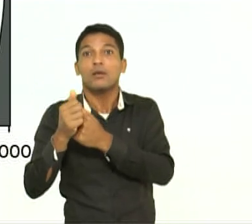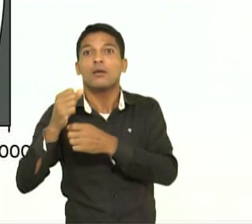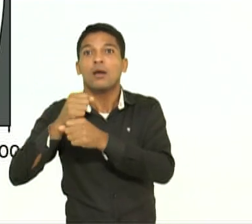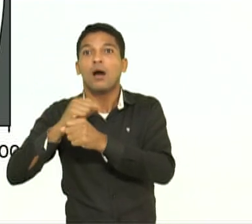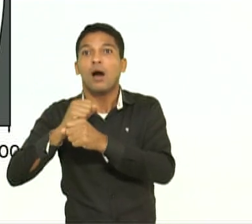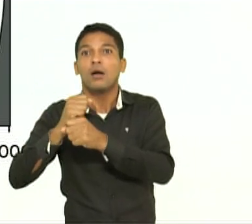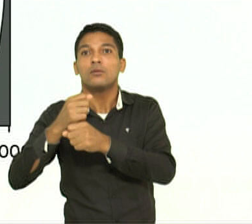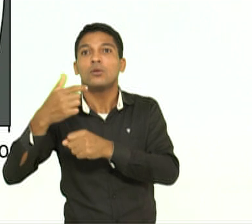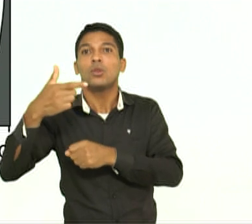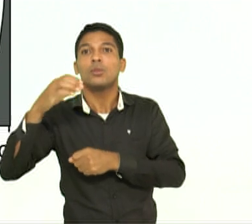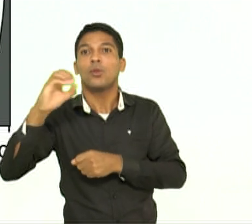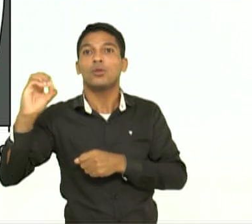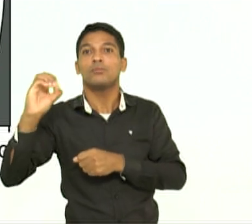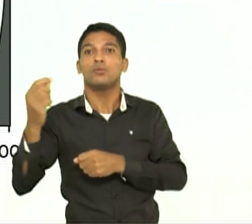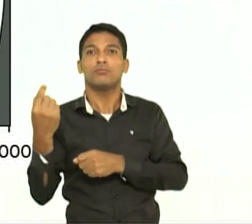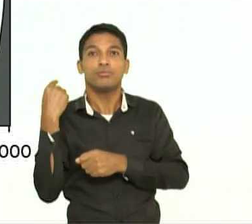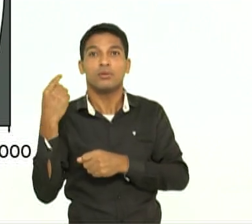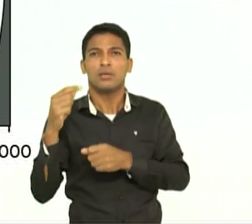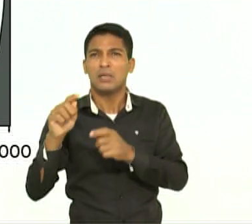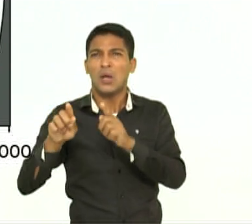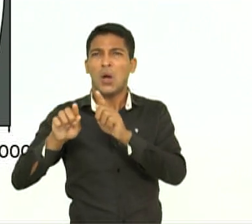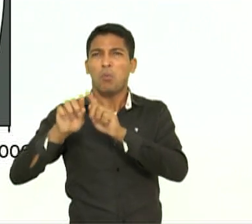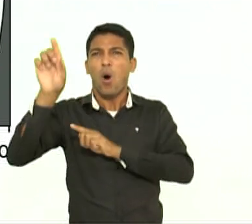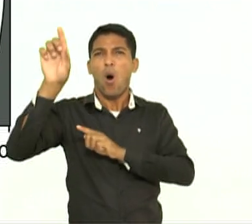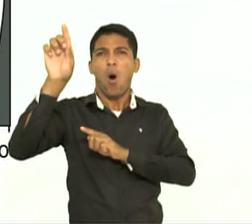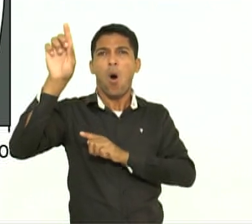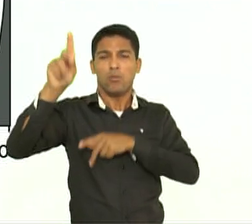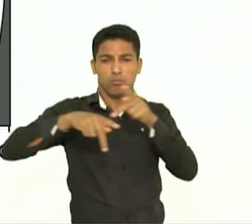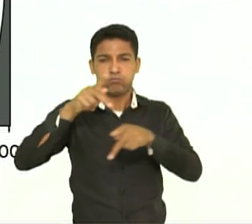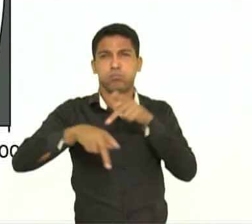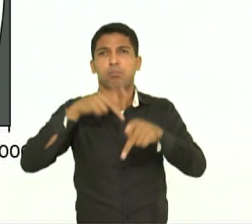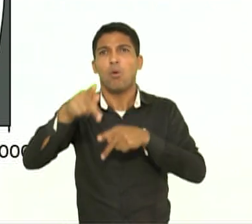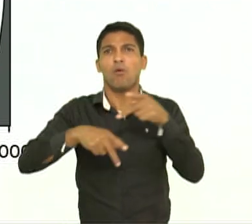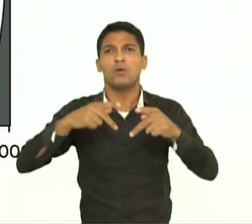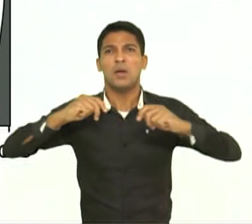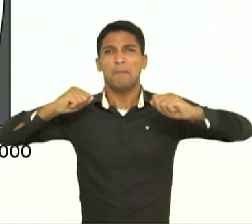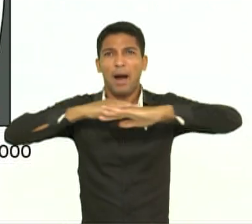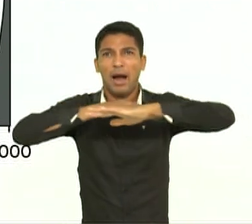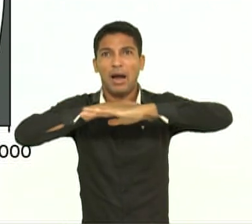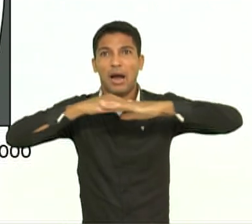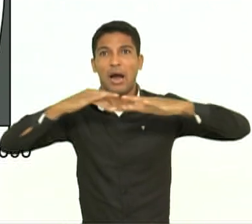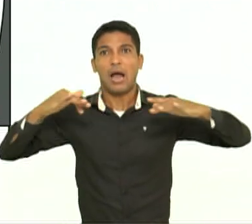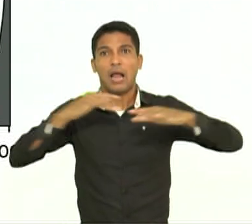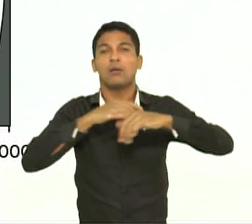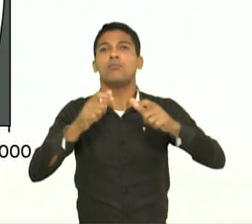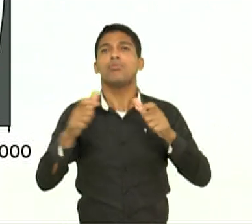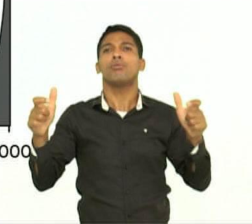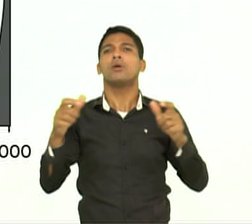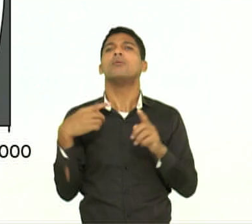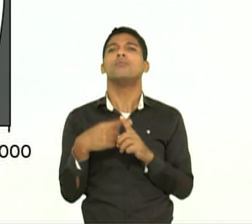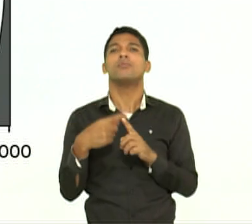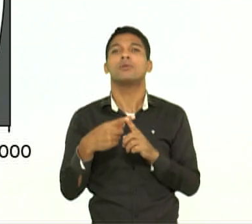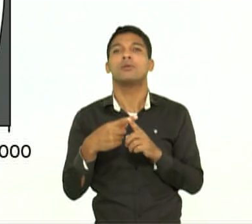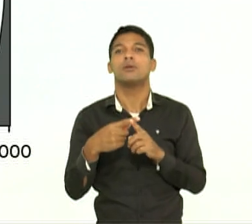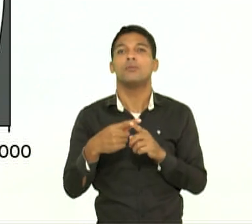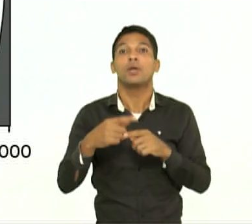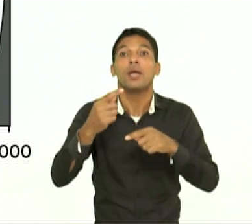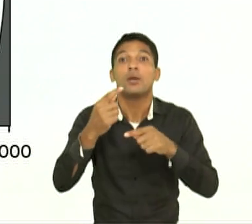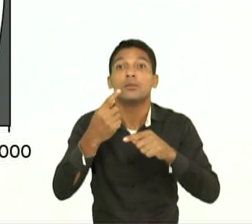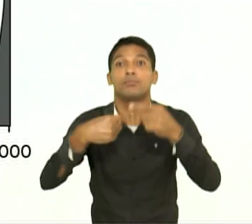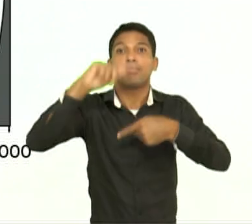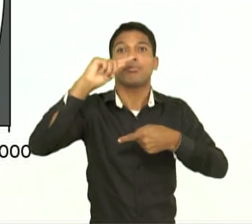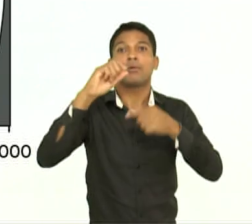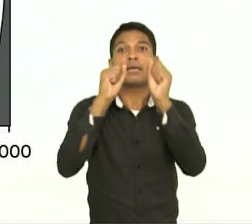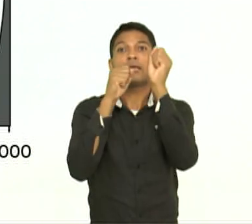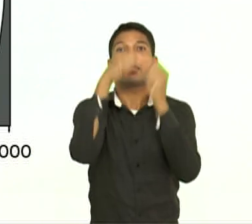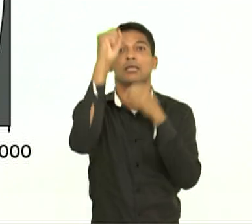gigantesco. Quando que a gente tem esse crescimento populacional tão grande? Ali a partir da Revolução Industrial, principalmente.